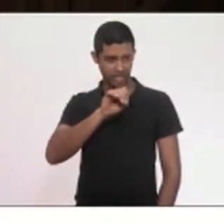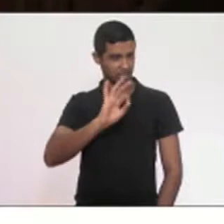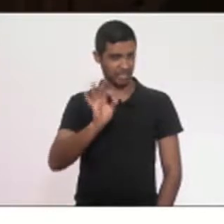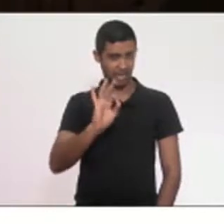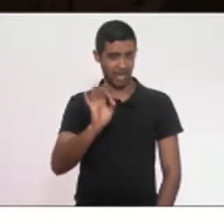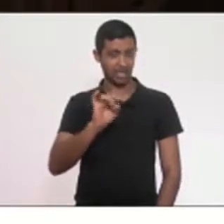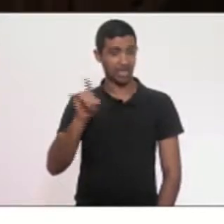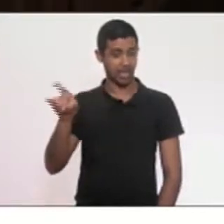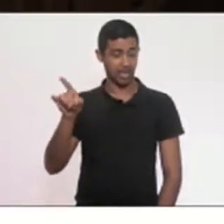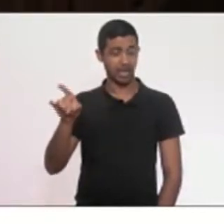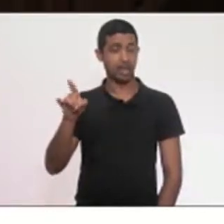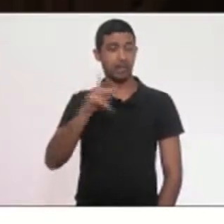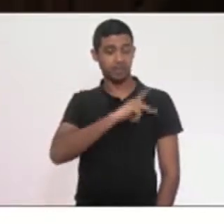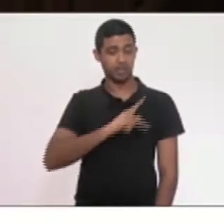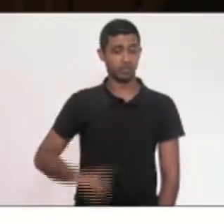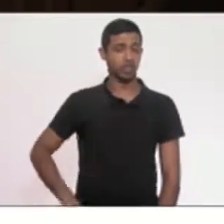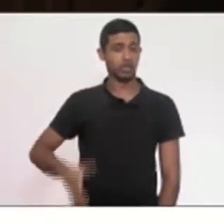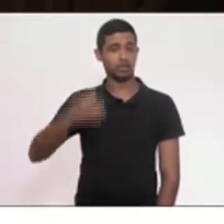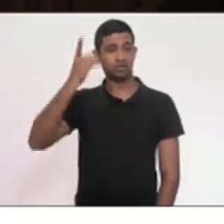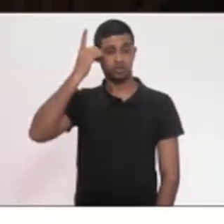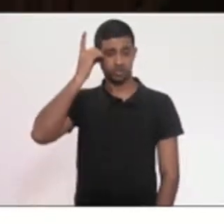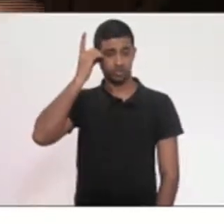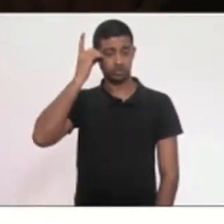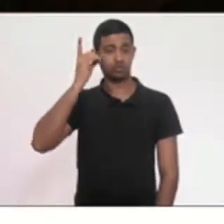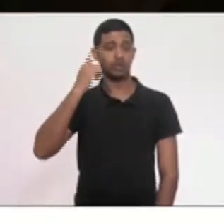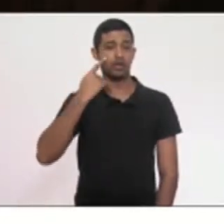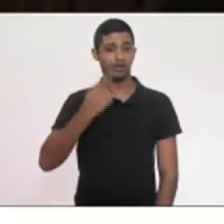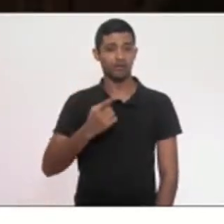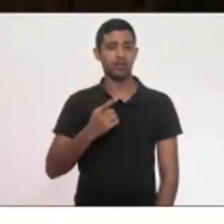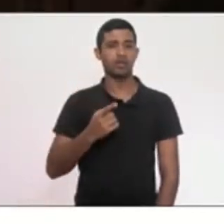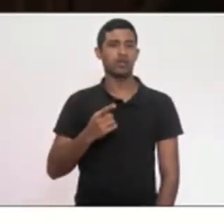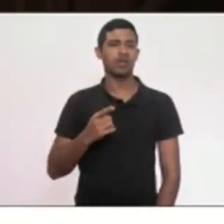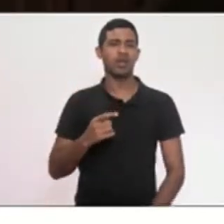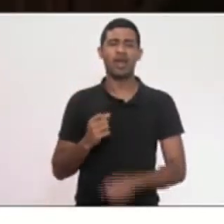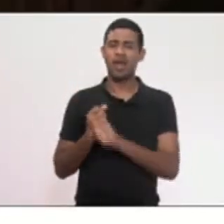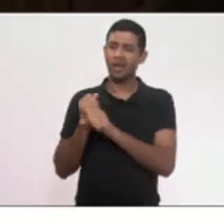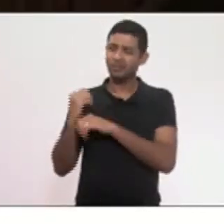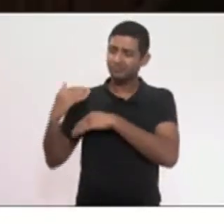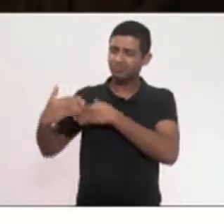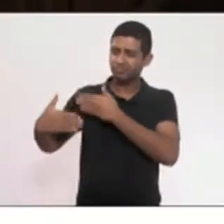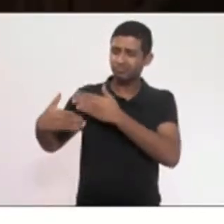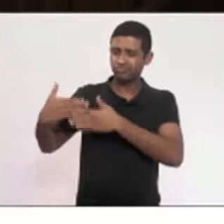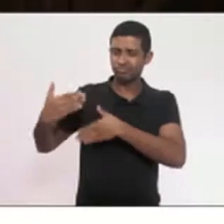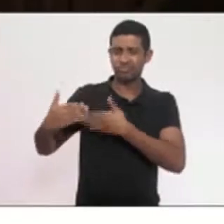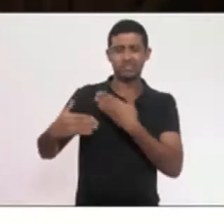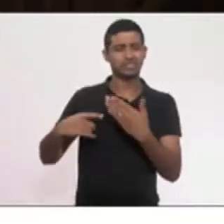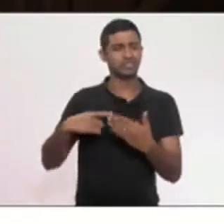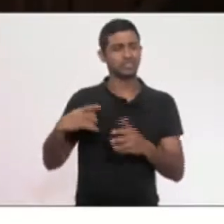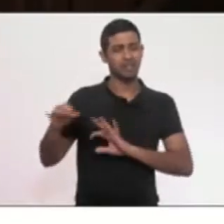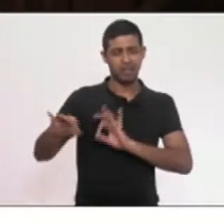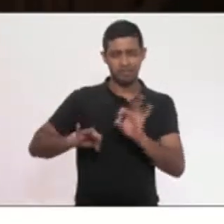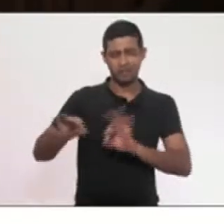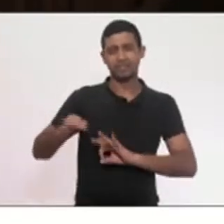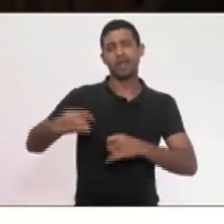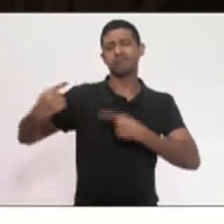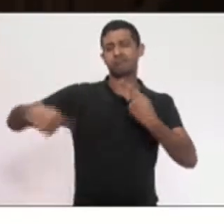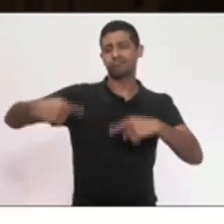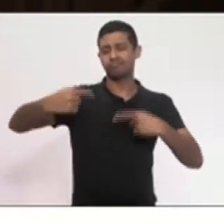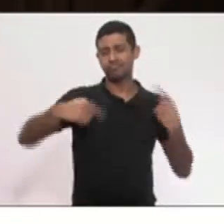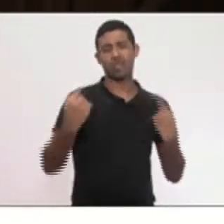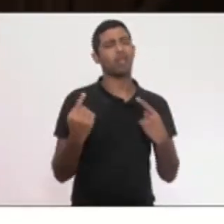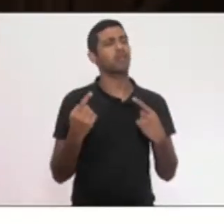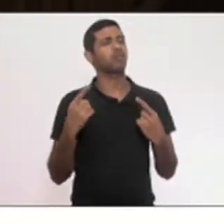Rousseff, em 25 de junho de 2014, após longo processo de discussão em conferências